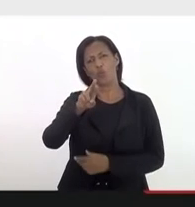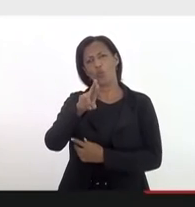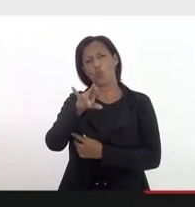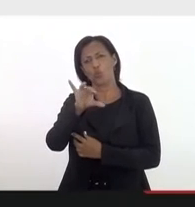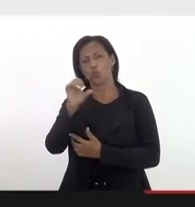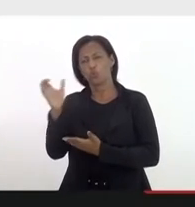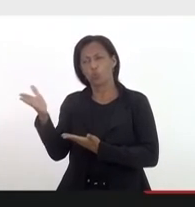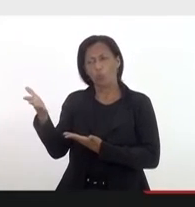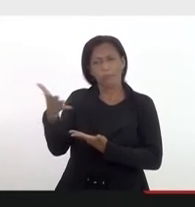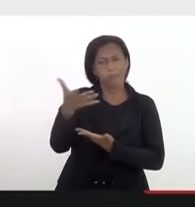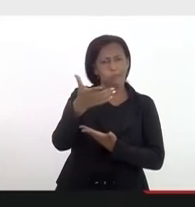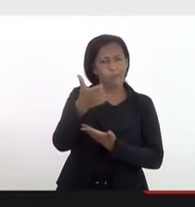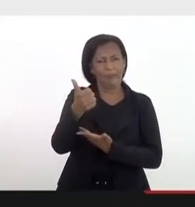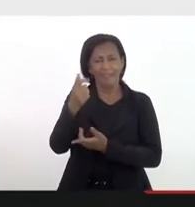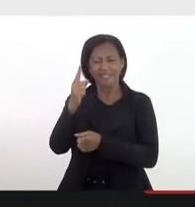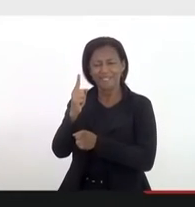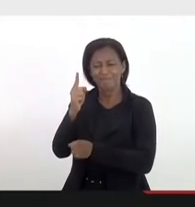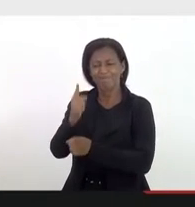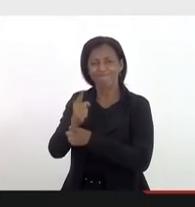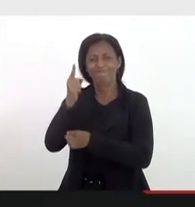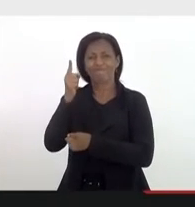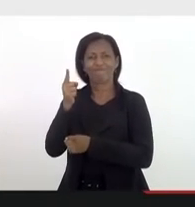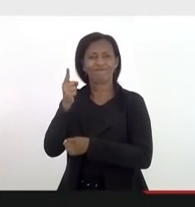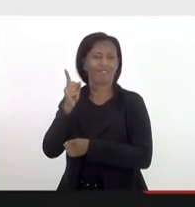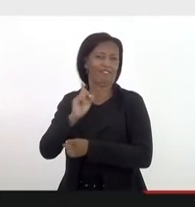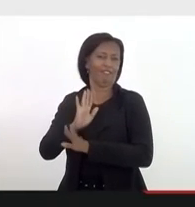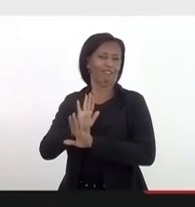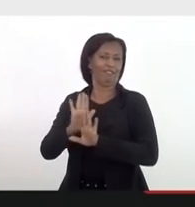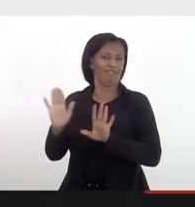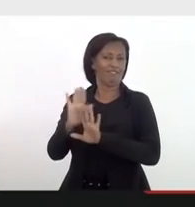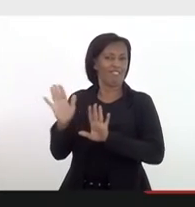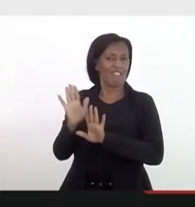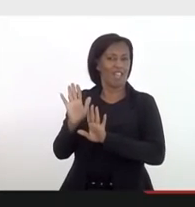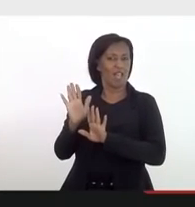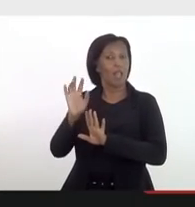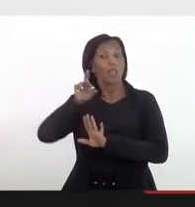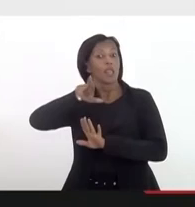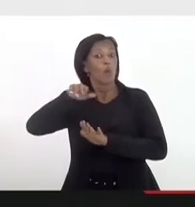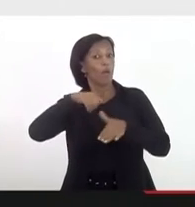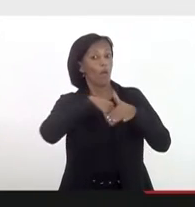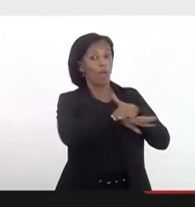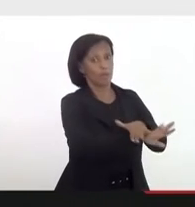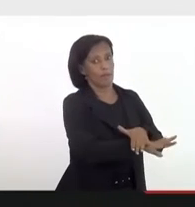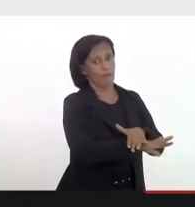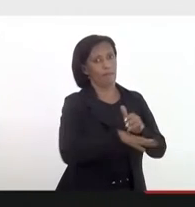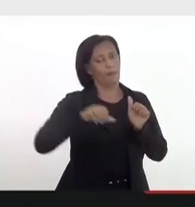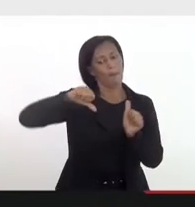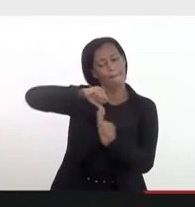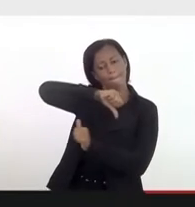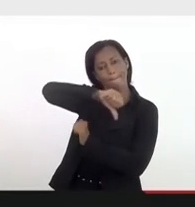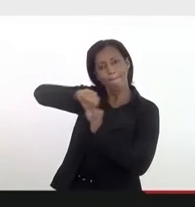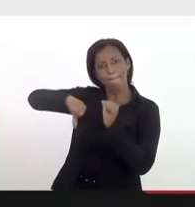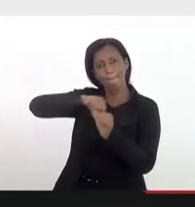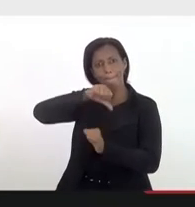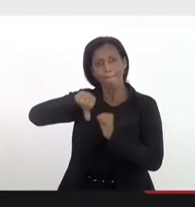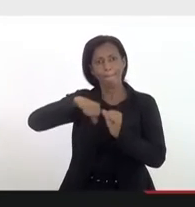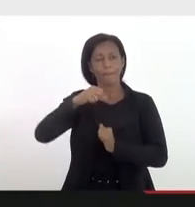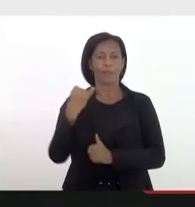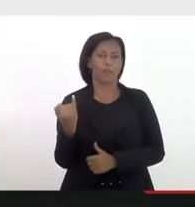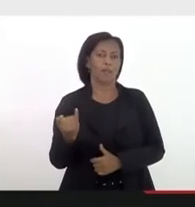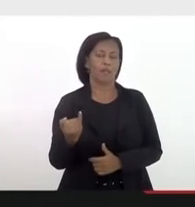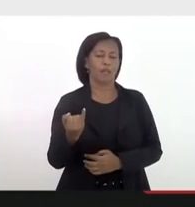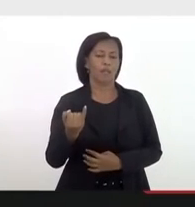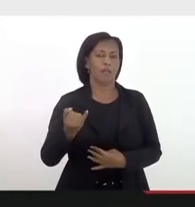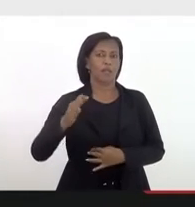significa que essas descobertas ainda não são reservas e poderão se tornar reservas e,